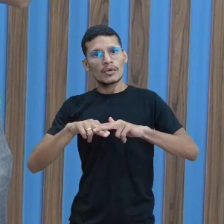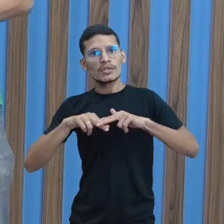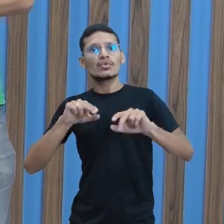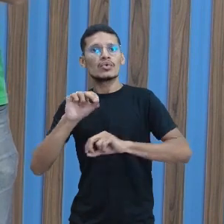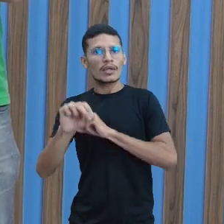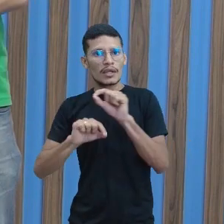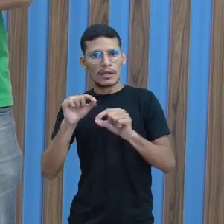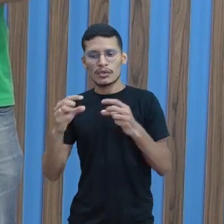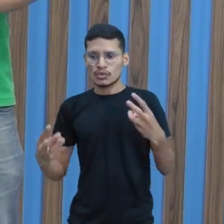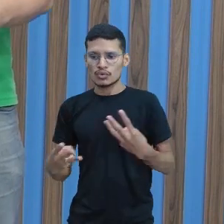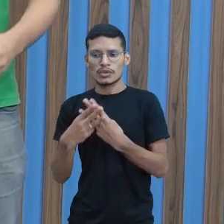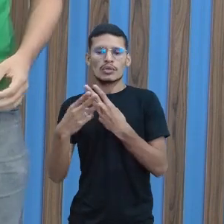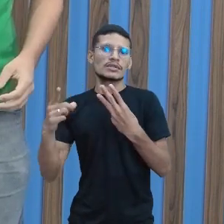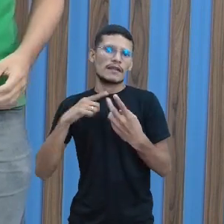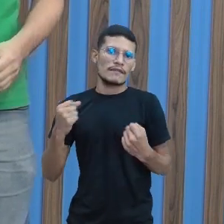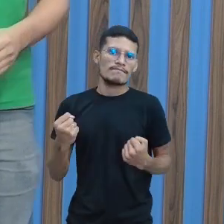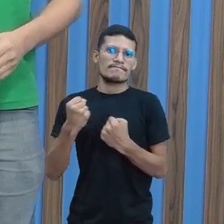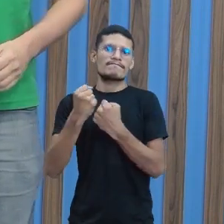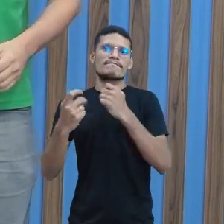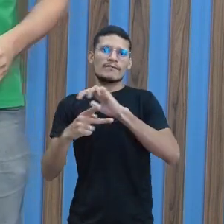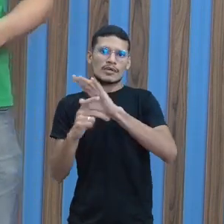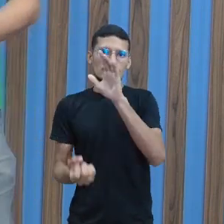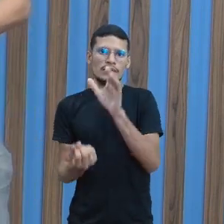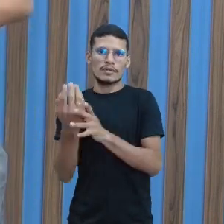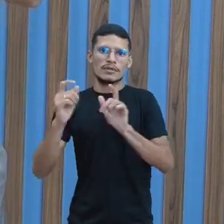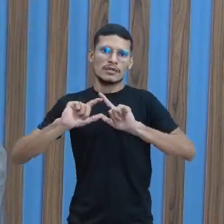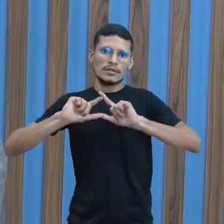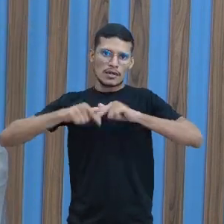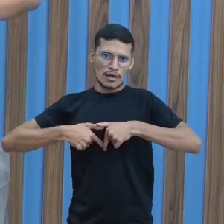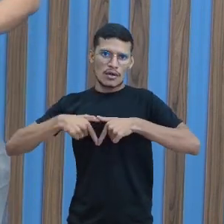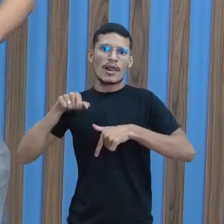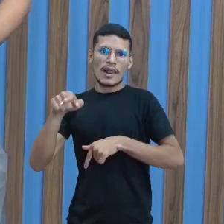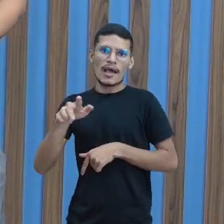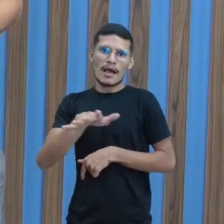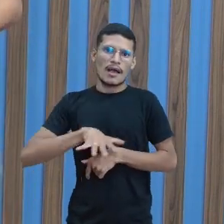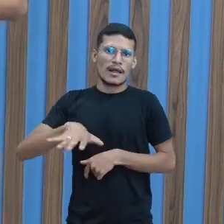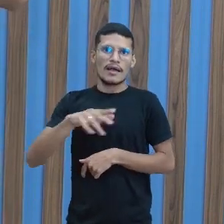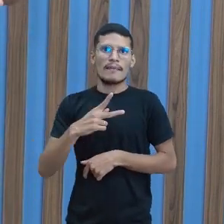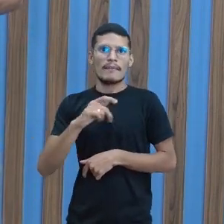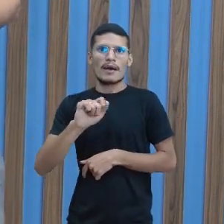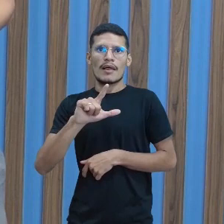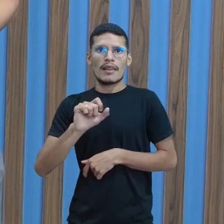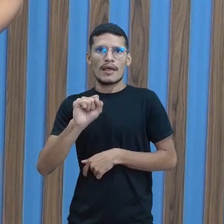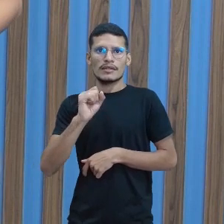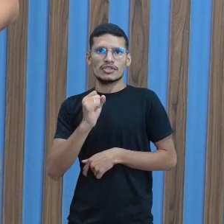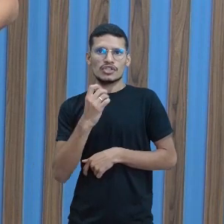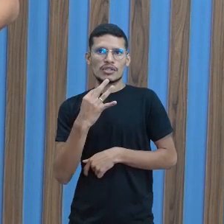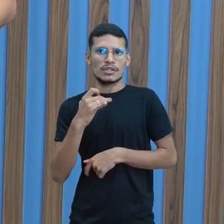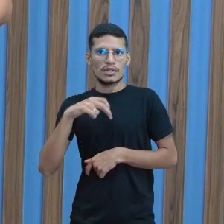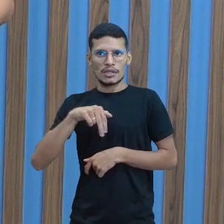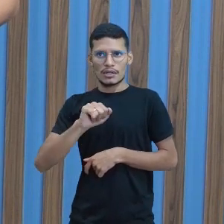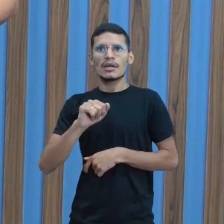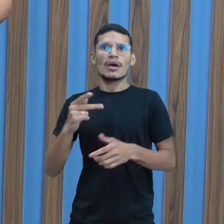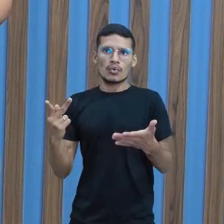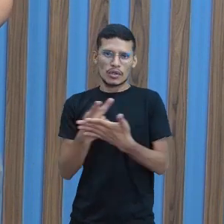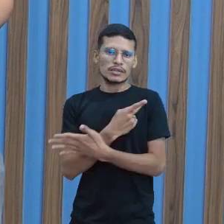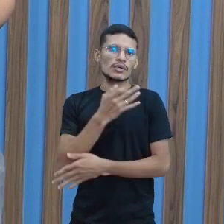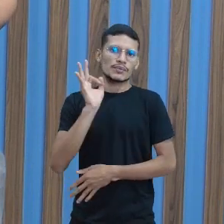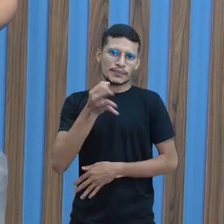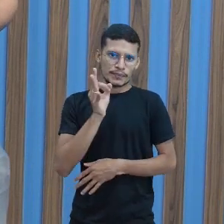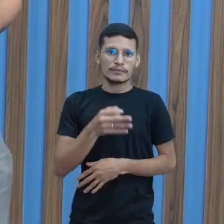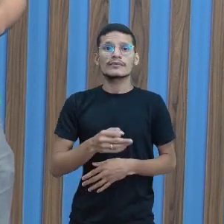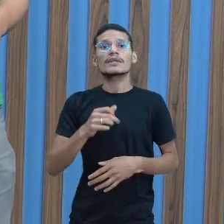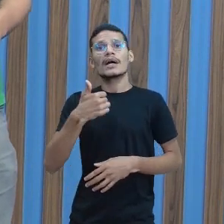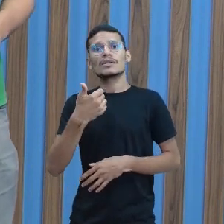um grande apoio para a criação do Estado de Israel lá na região da Palestina, e foi justamente isso que aconteceu, gente. Em 14 de